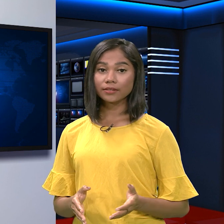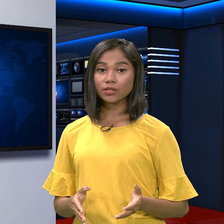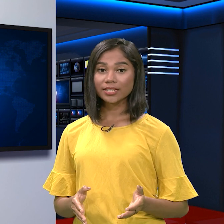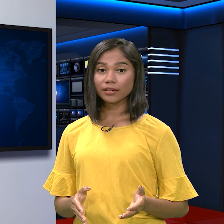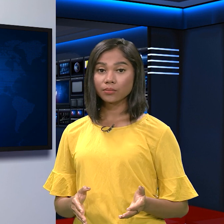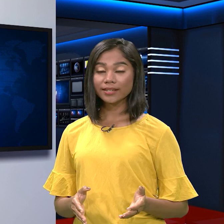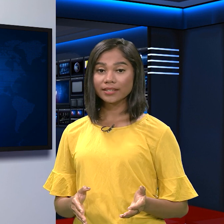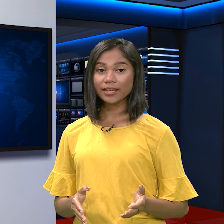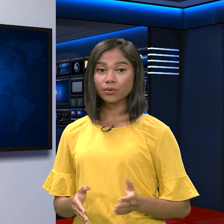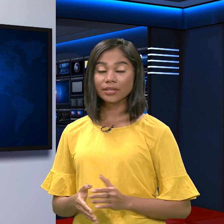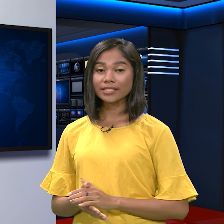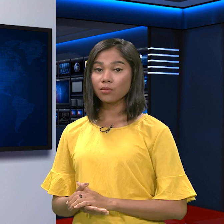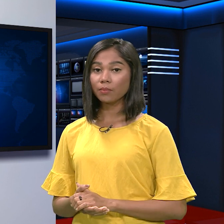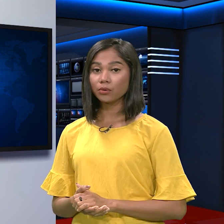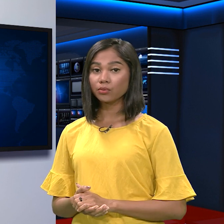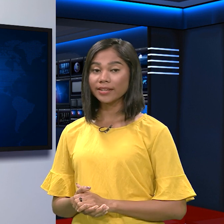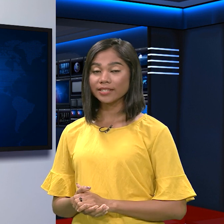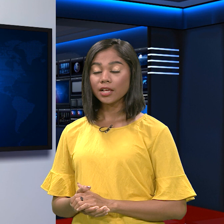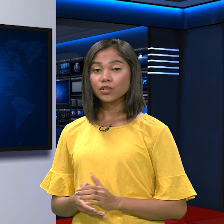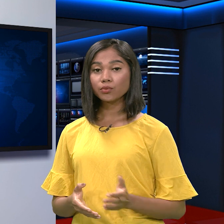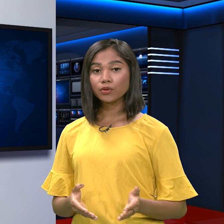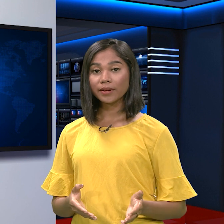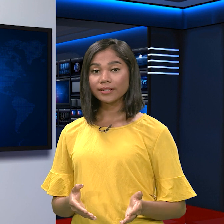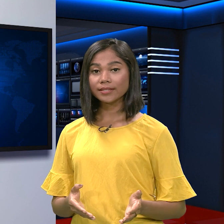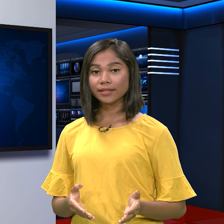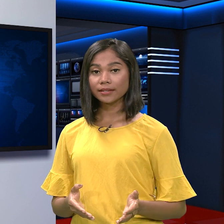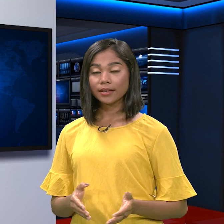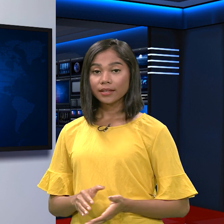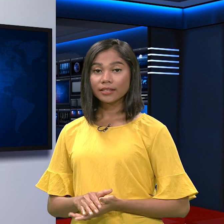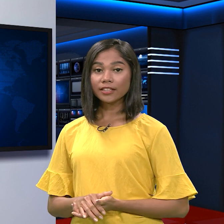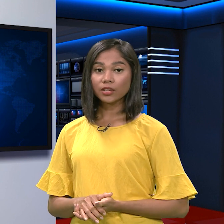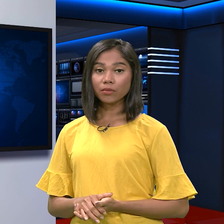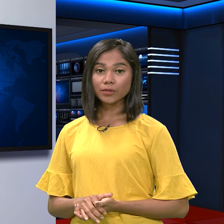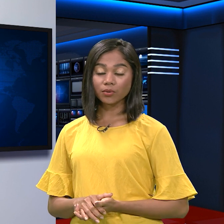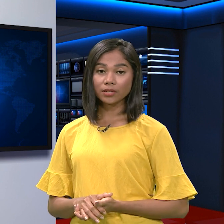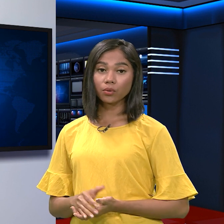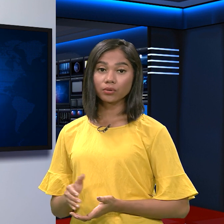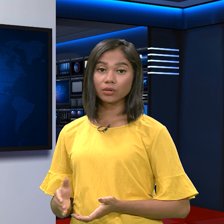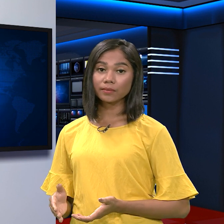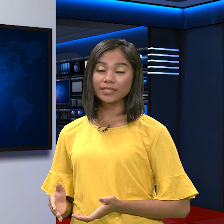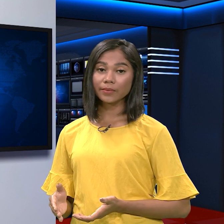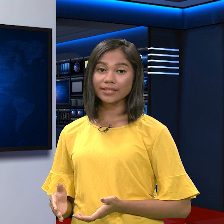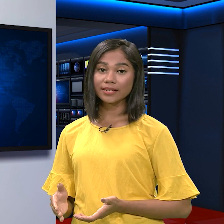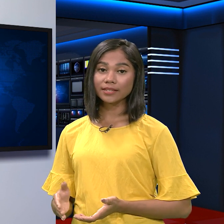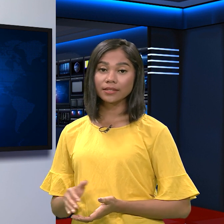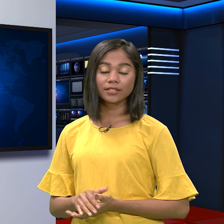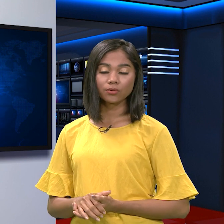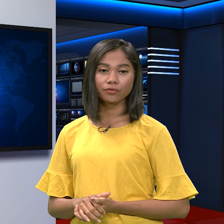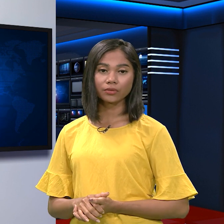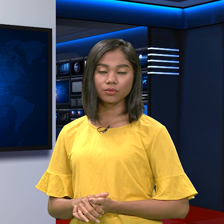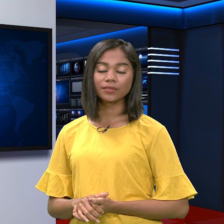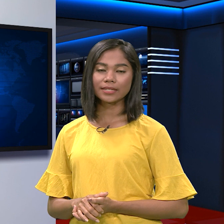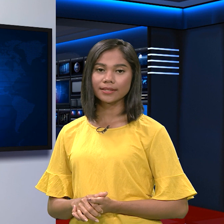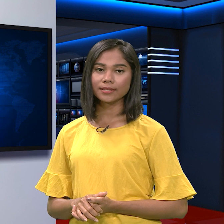que atingiu o estado brasileiro de São Paulo, no Brasil, subiu para 17. 31 pessoas continuam desaparecidas,